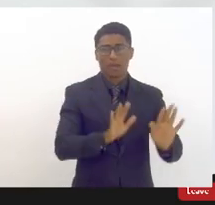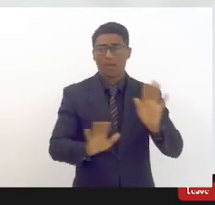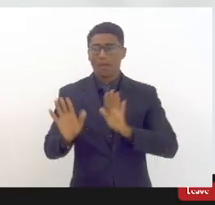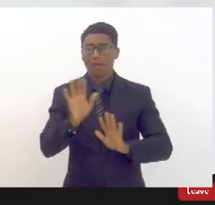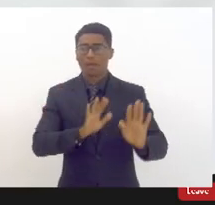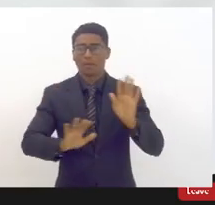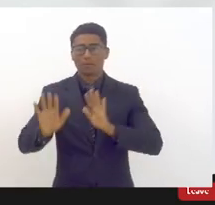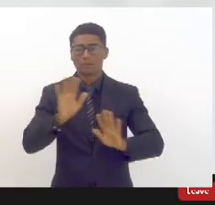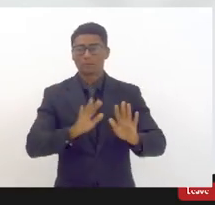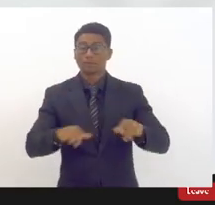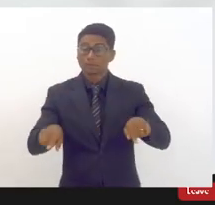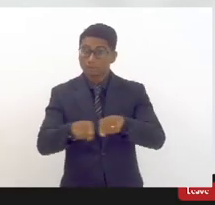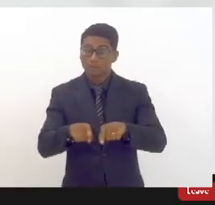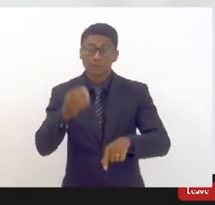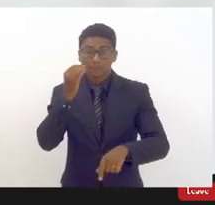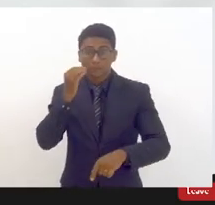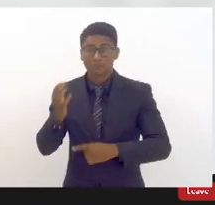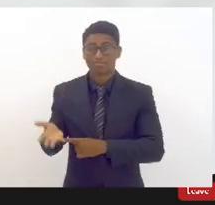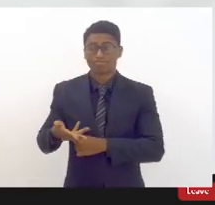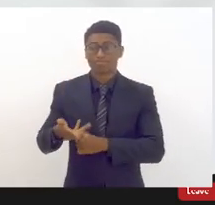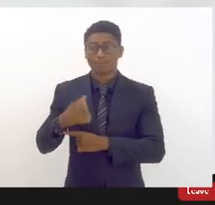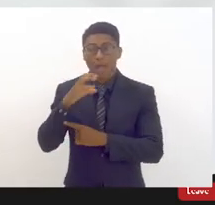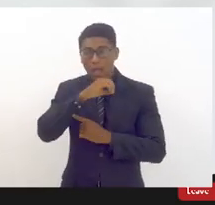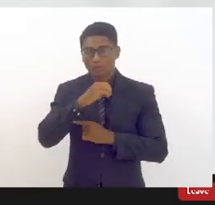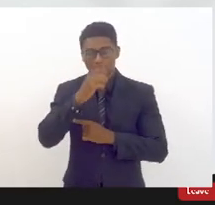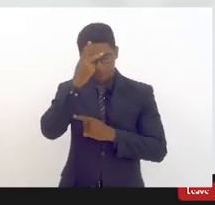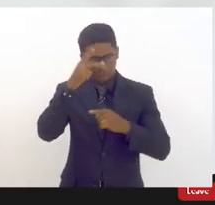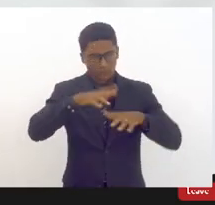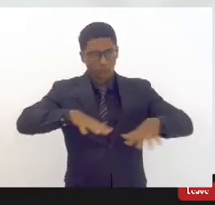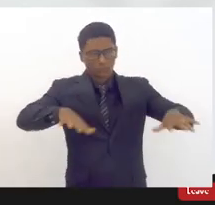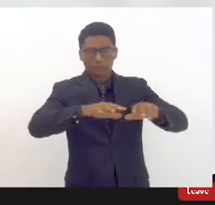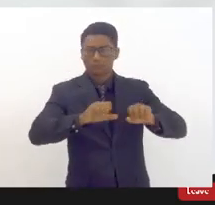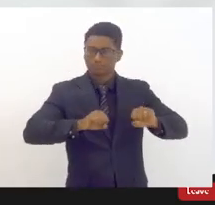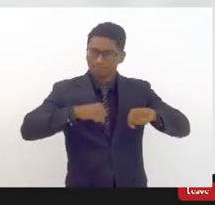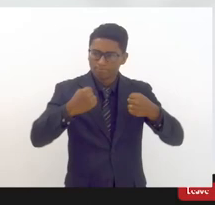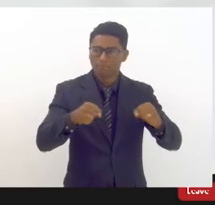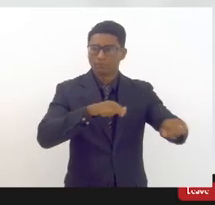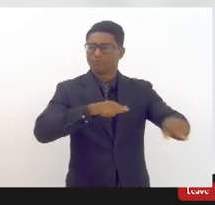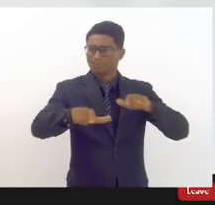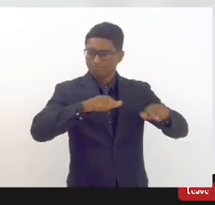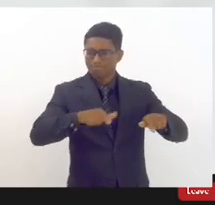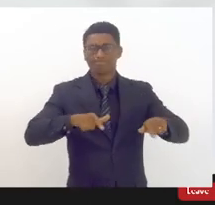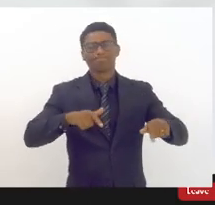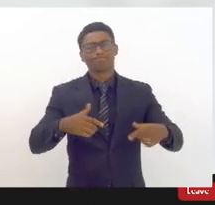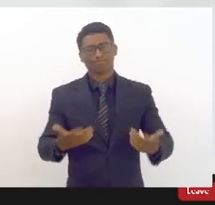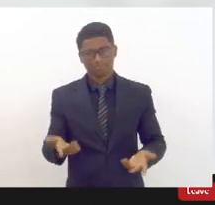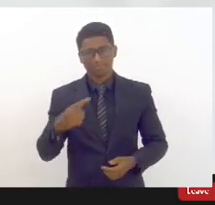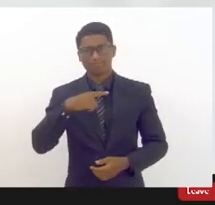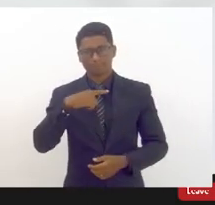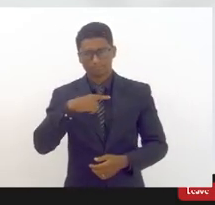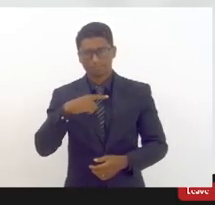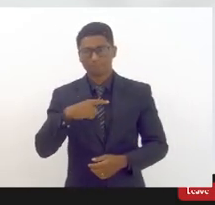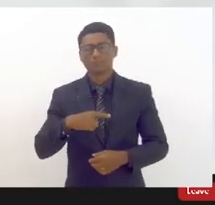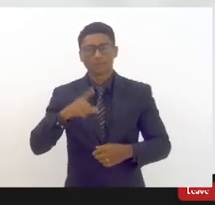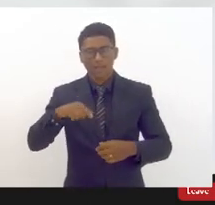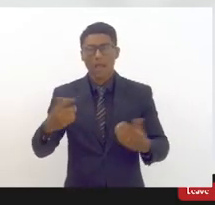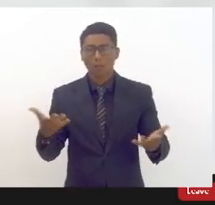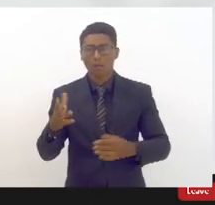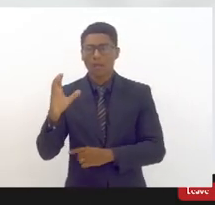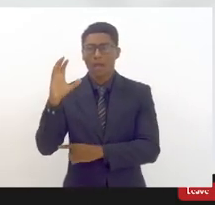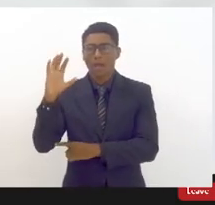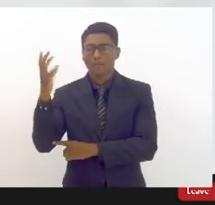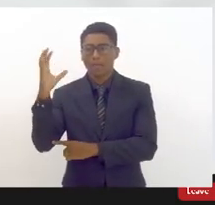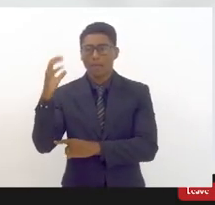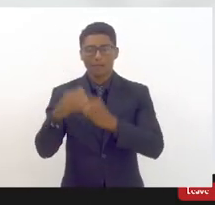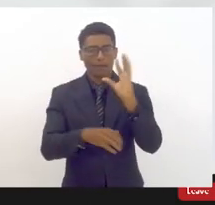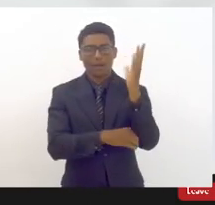na brevidade possível. É nisso que as pesquisadoras estão trabalhando, já com tudo aprovado, enfim. É uma questão de implementação agora, e